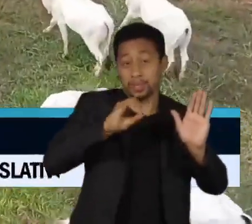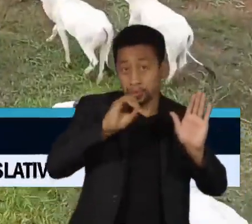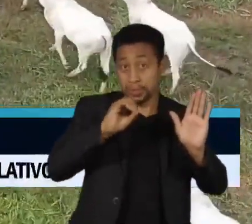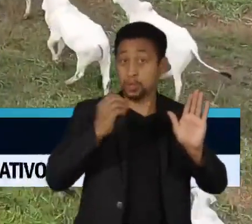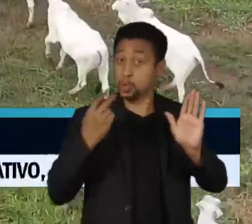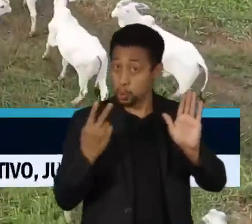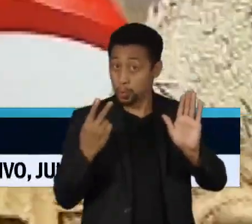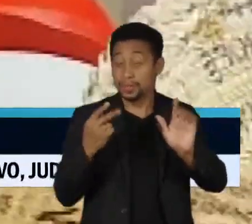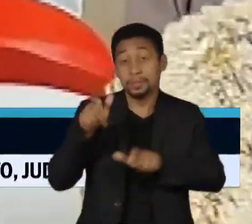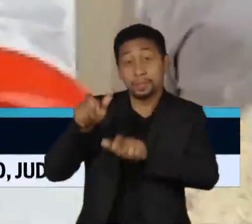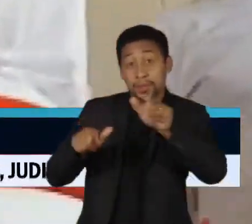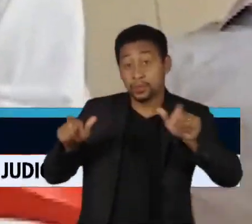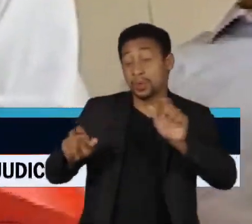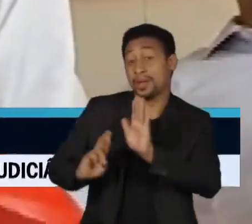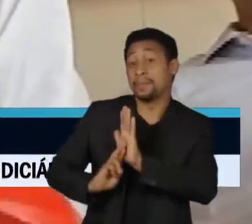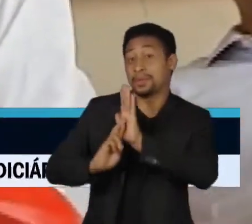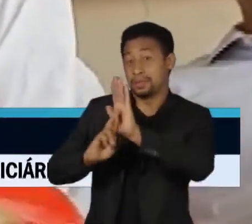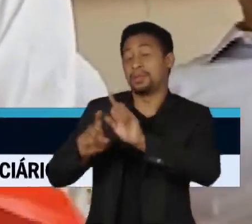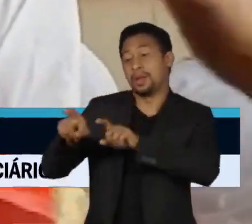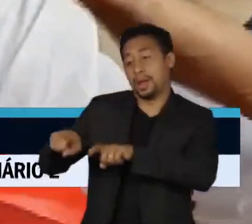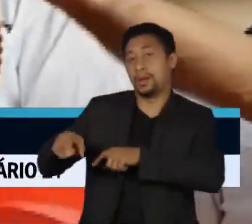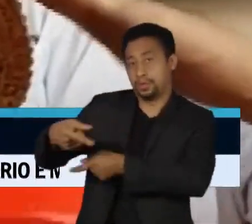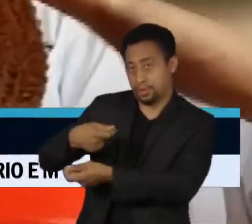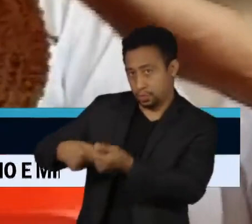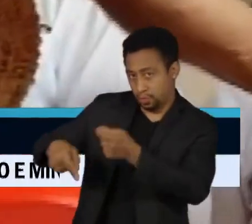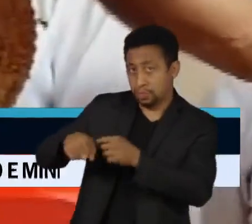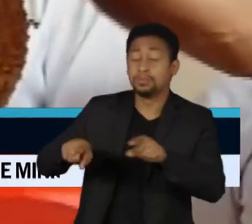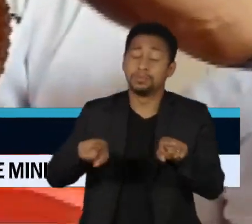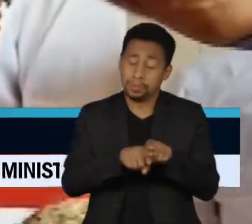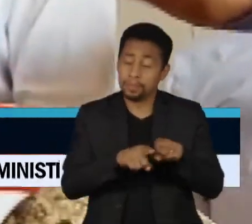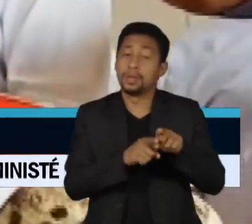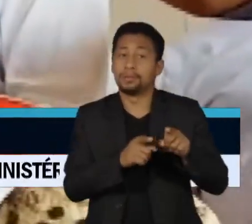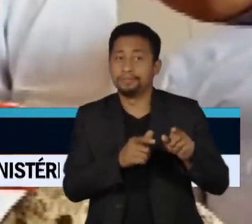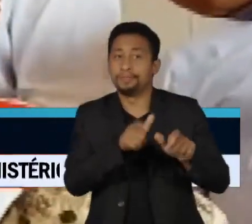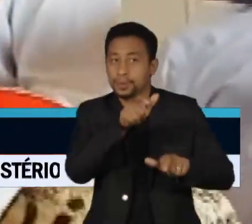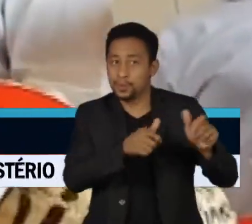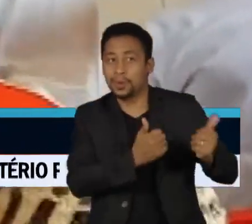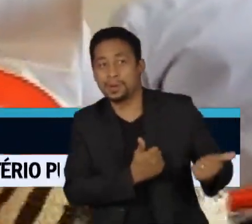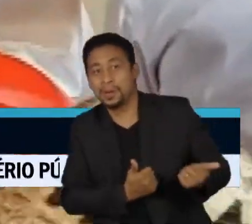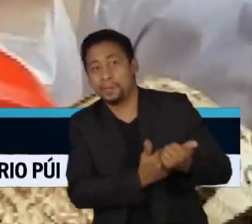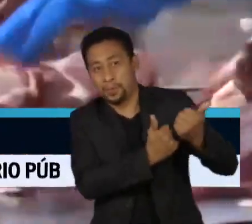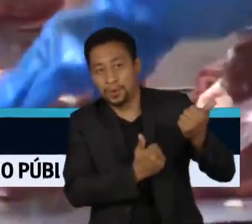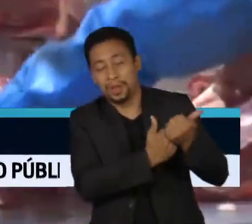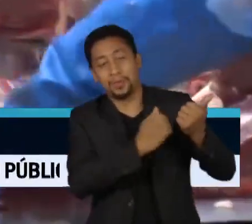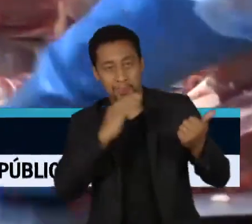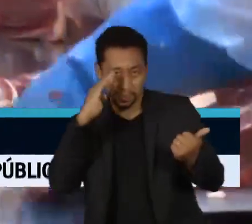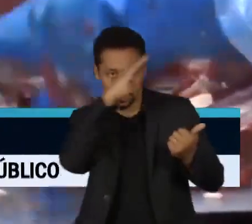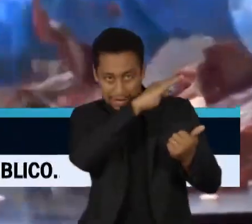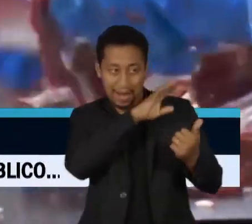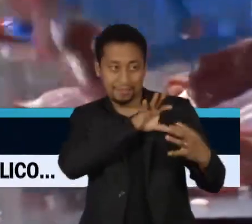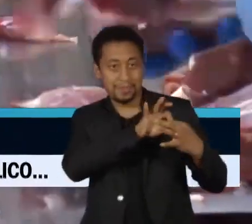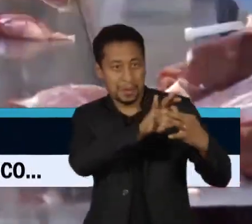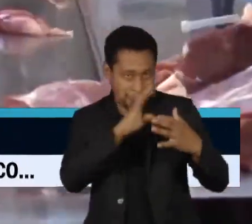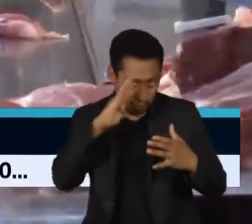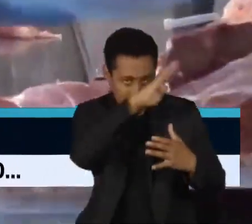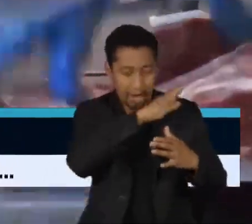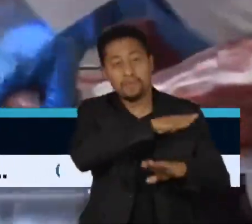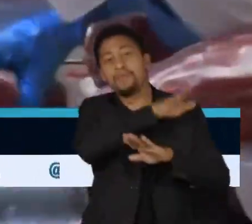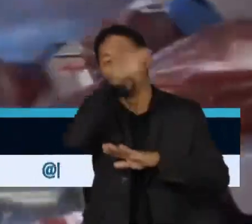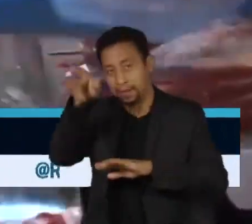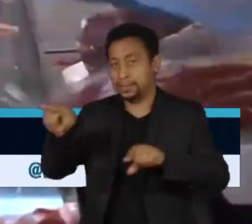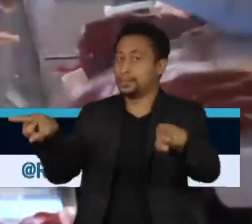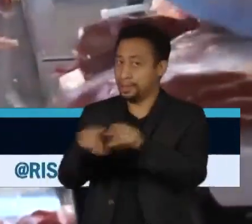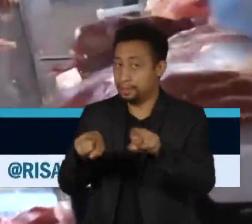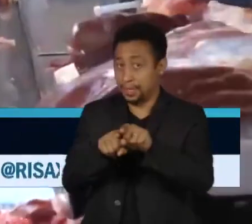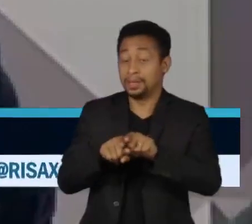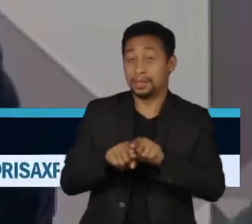representantes do agronegócio, incluindo aliados e apoiadores do ex-presidente Jair Bolsonaro. 64 lideranças são